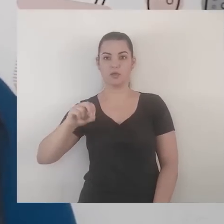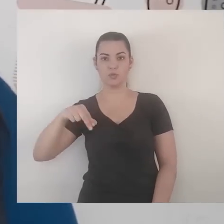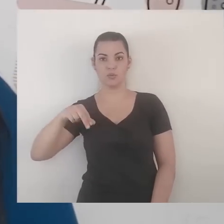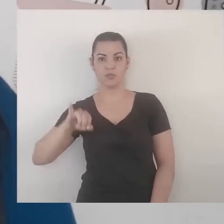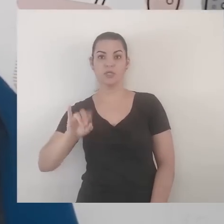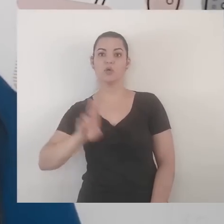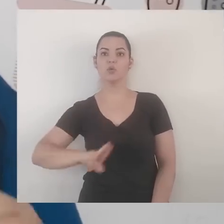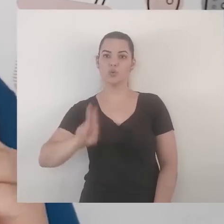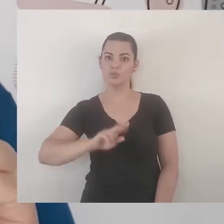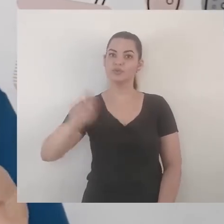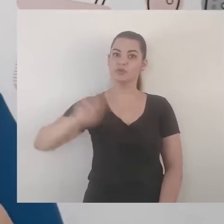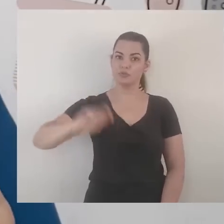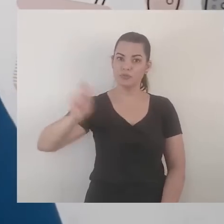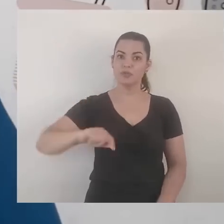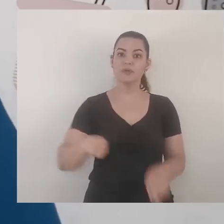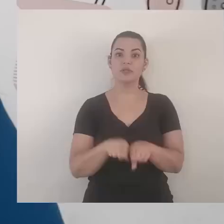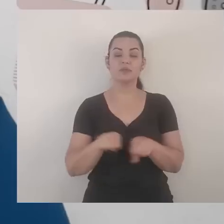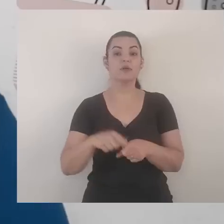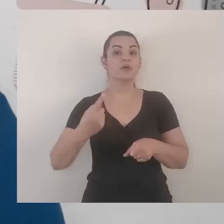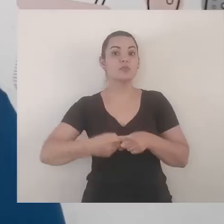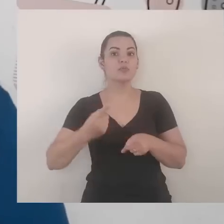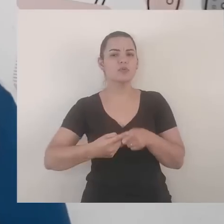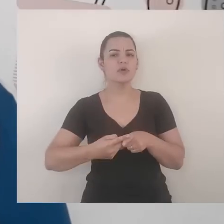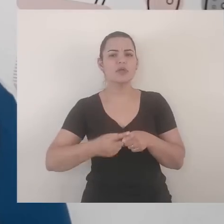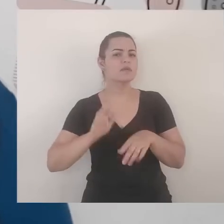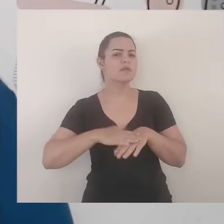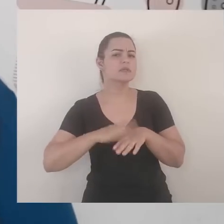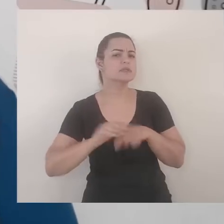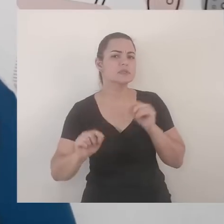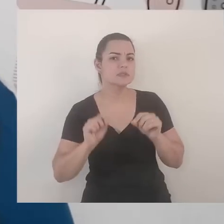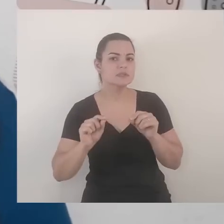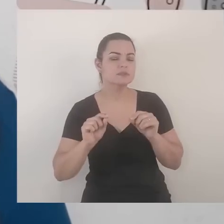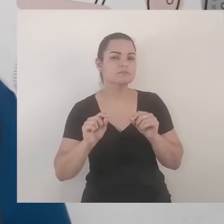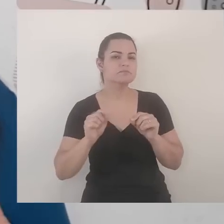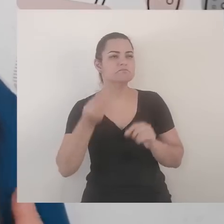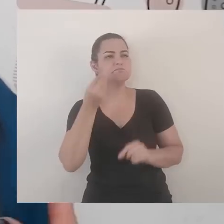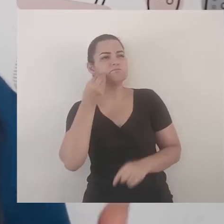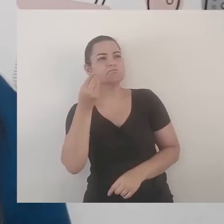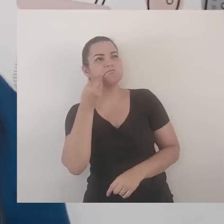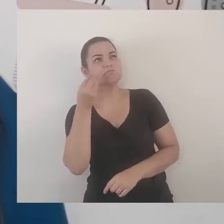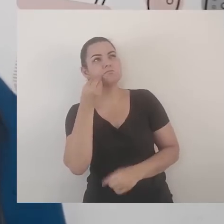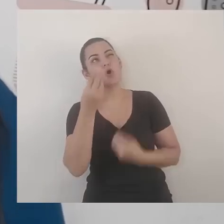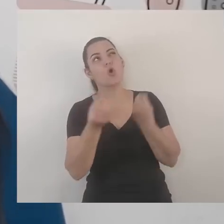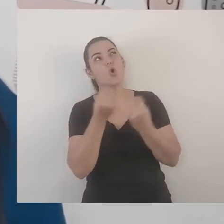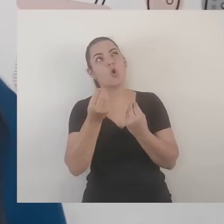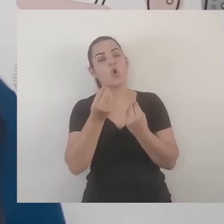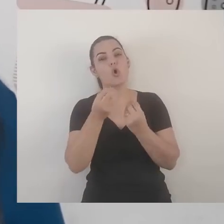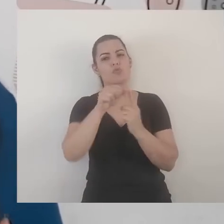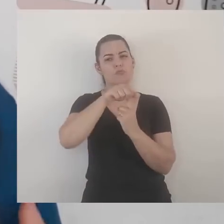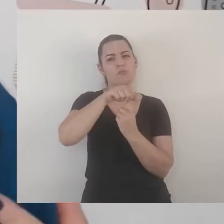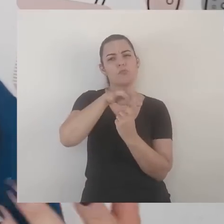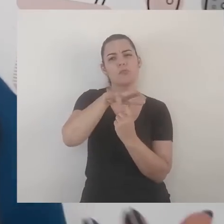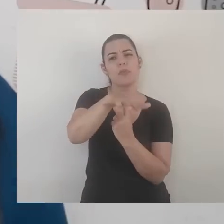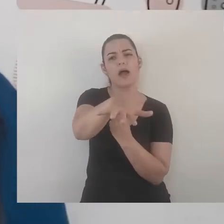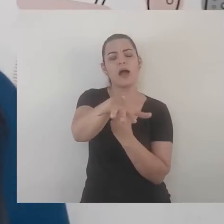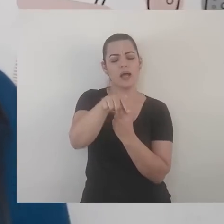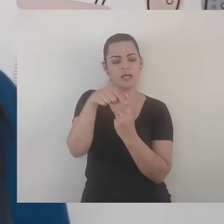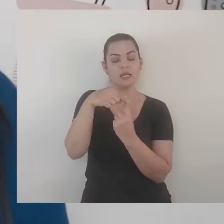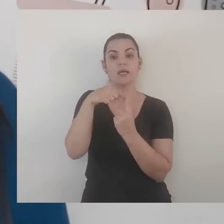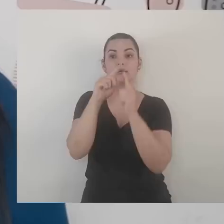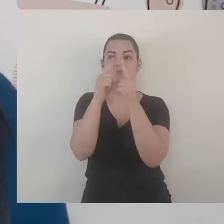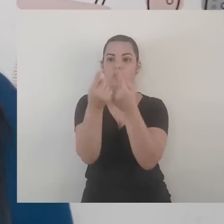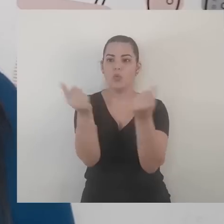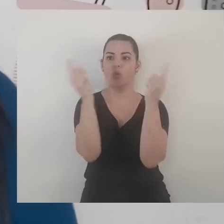Para testar a transmissão de rádio. Então ele queria verificar como que acontecia a propagação